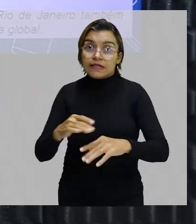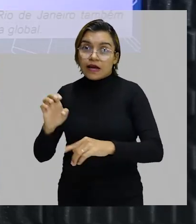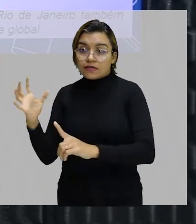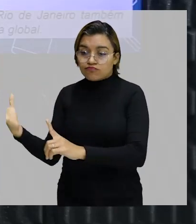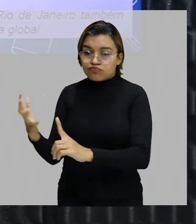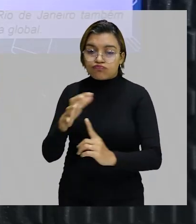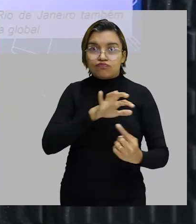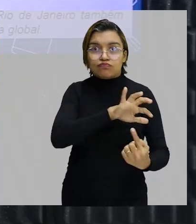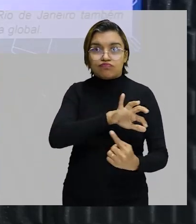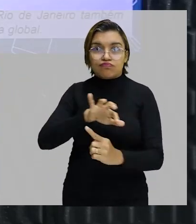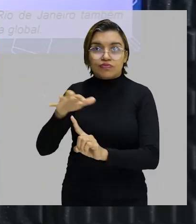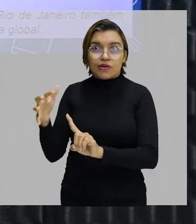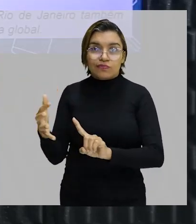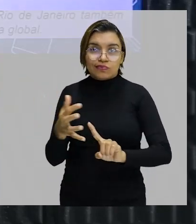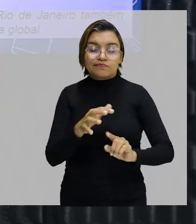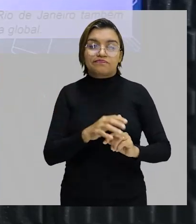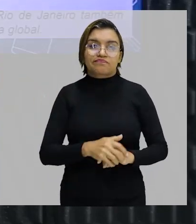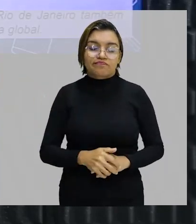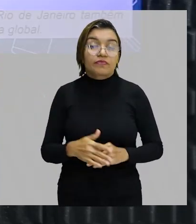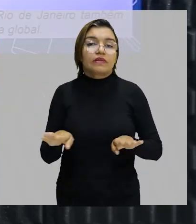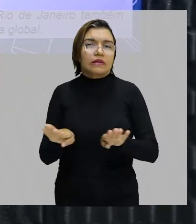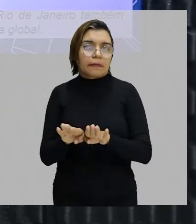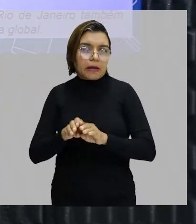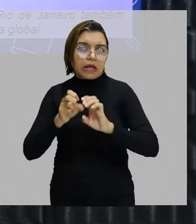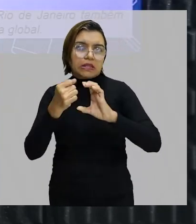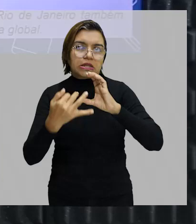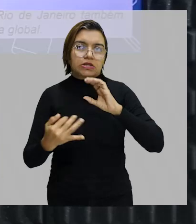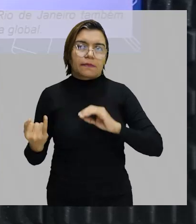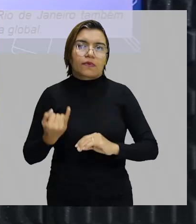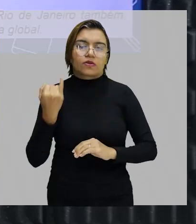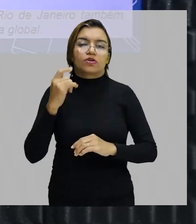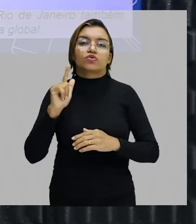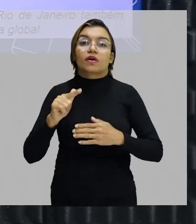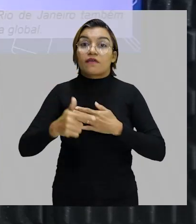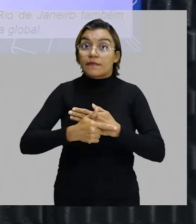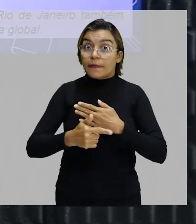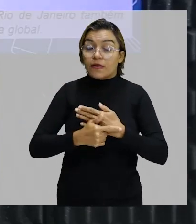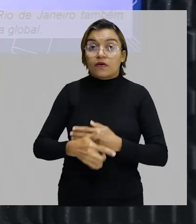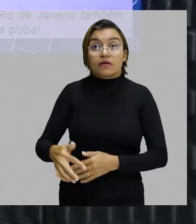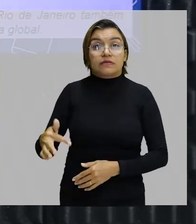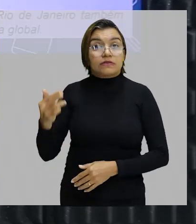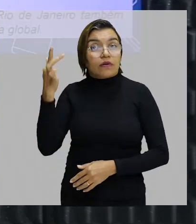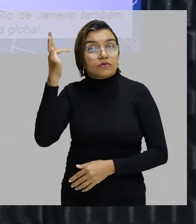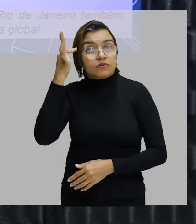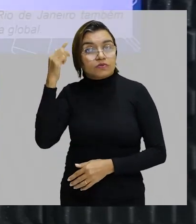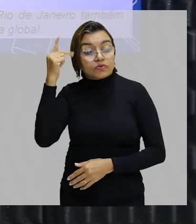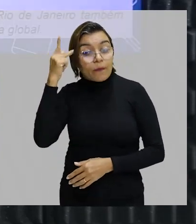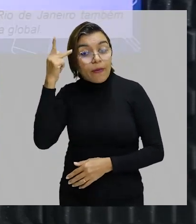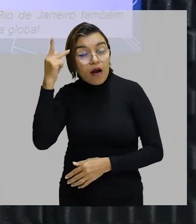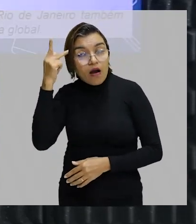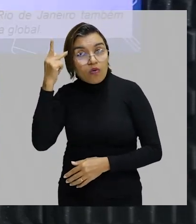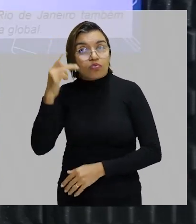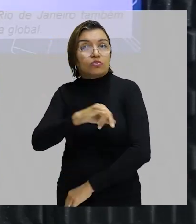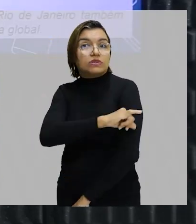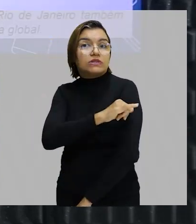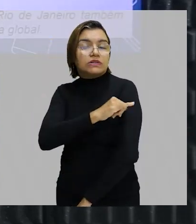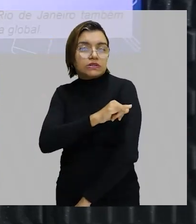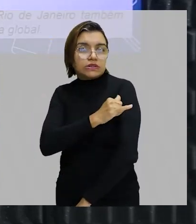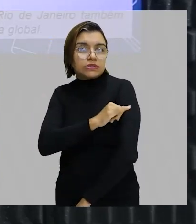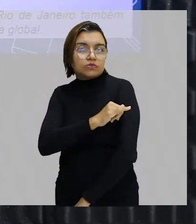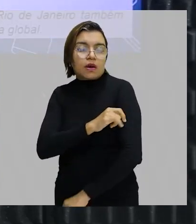E uma questão importante que a gente não pode deixar de frisar é o papel de São Paulo e Rio de Janeiro, porque além de serem metrópoles nacionais, ou